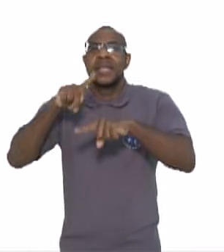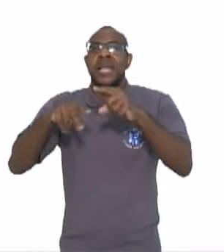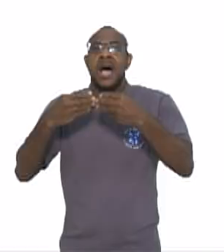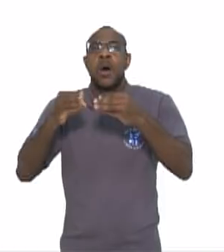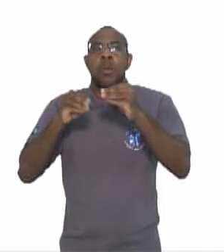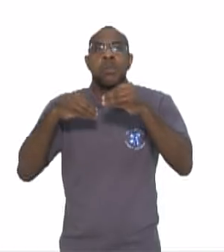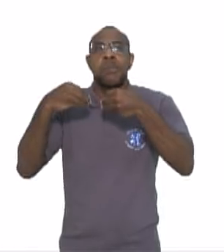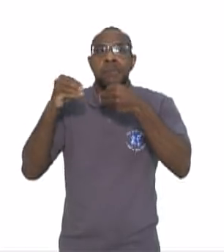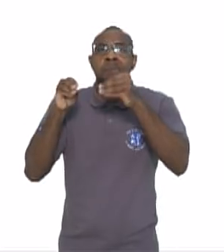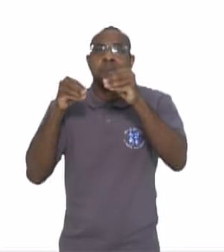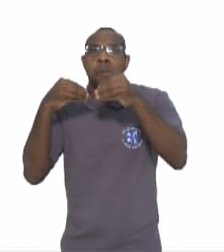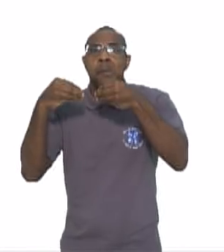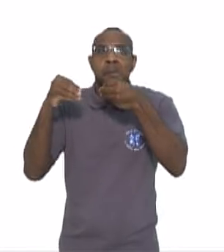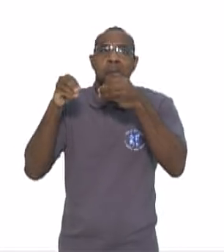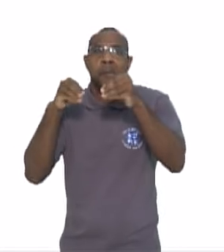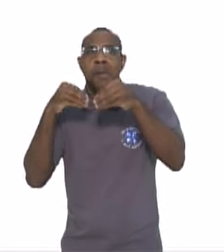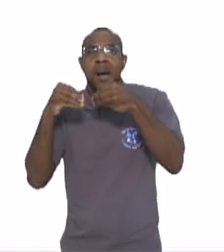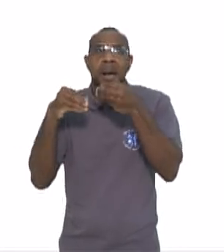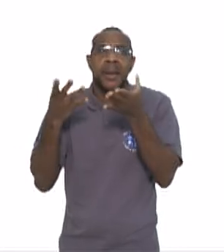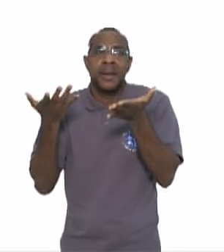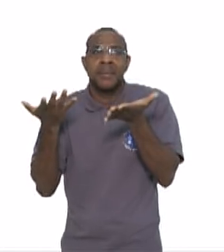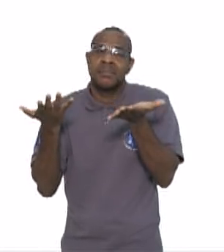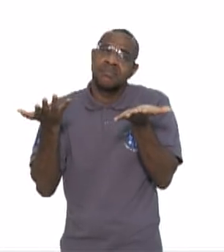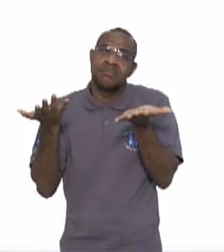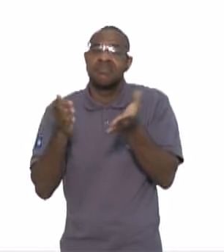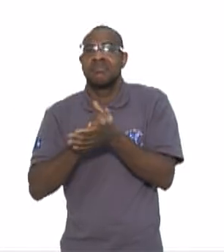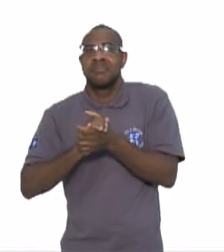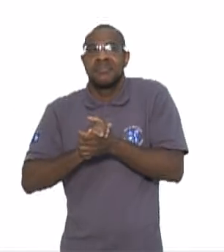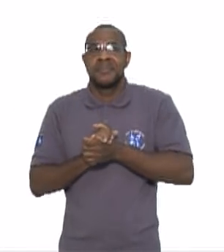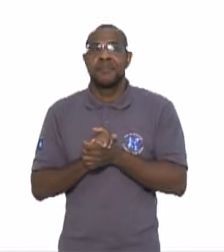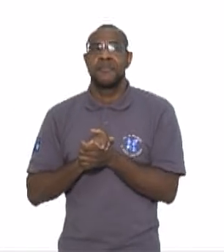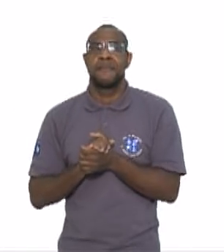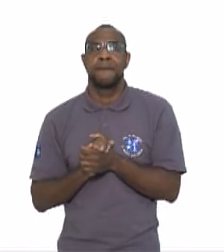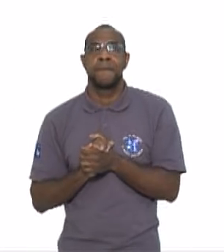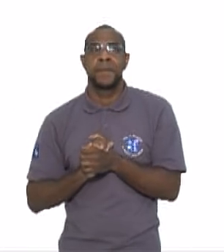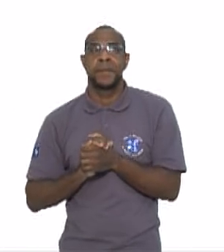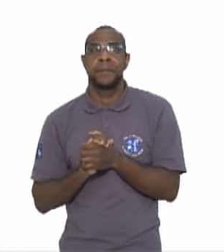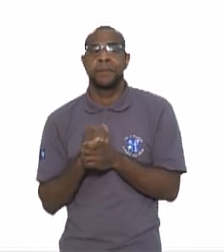O outro é do material mais duro, que eu enxergo mais duro, apesar de eu não poder tocar.